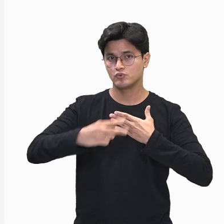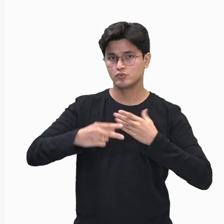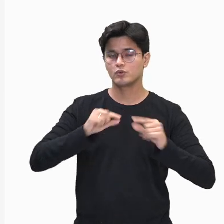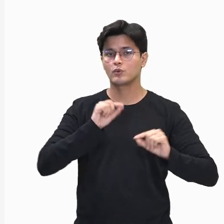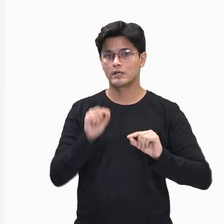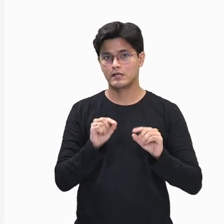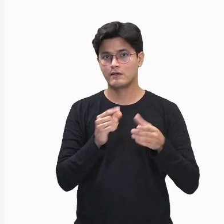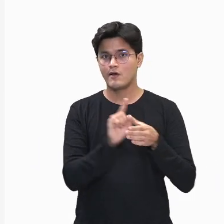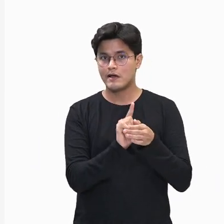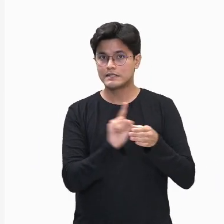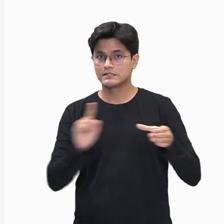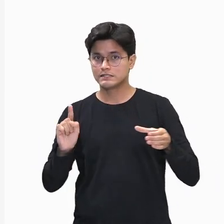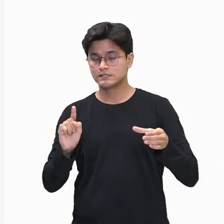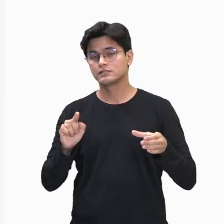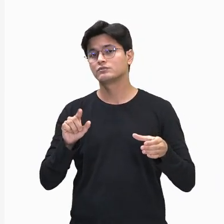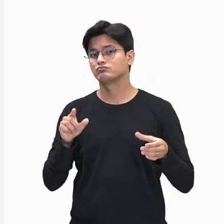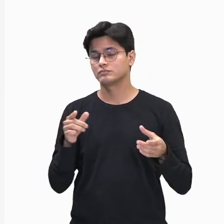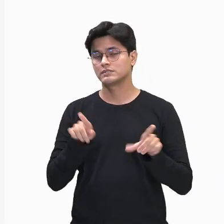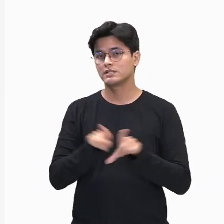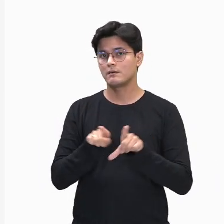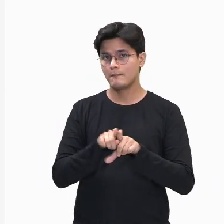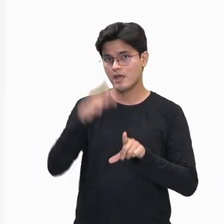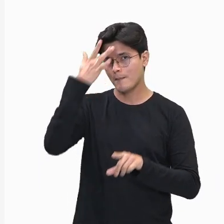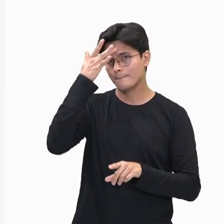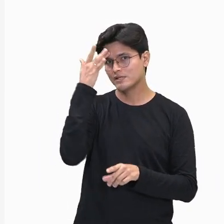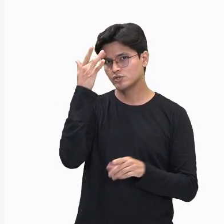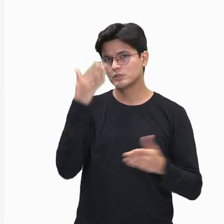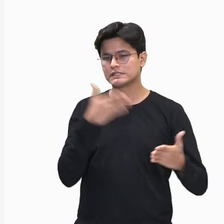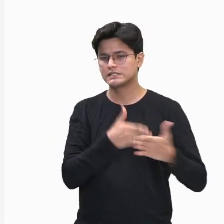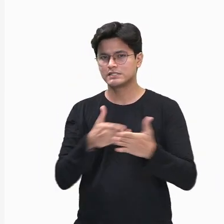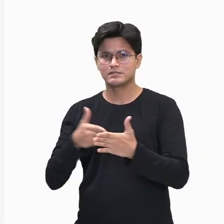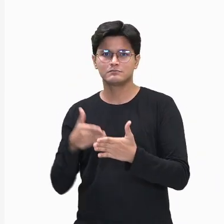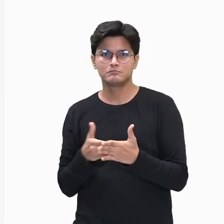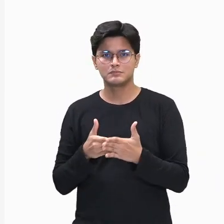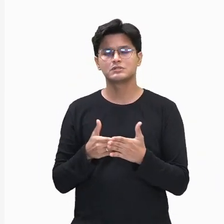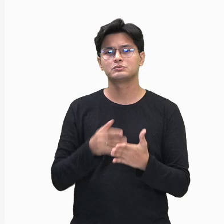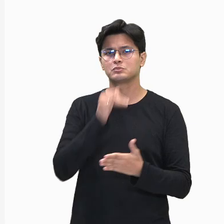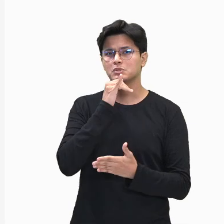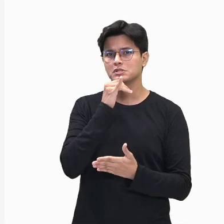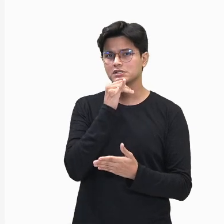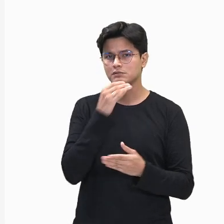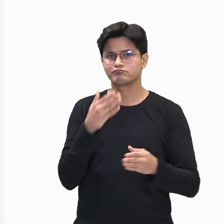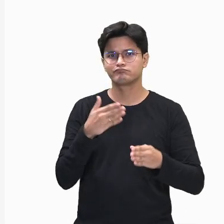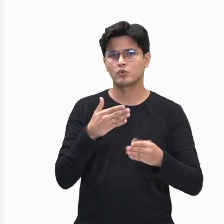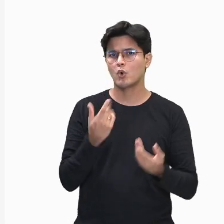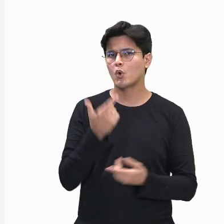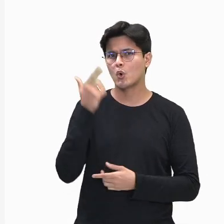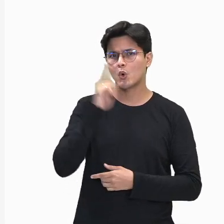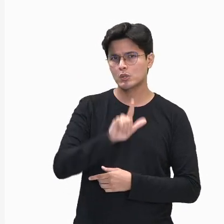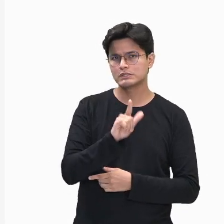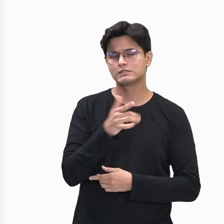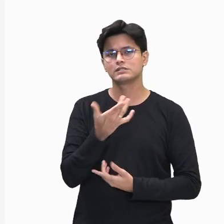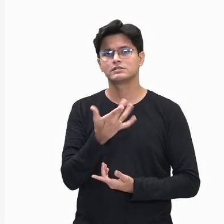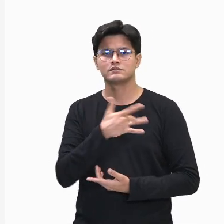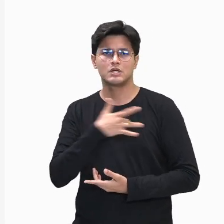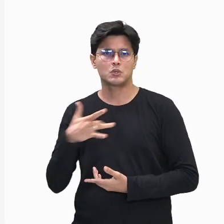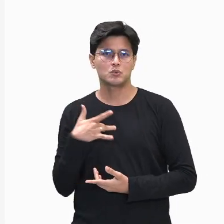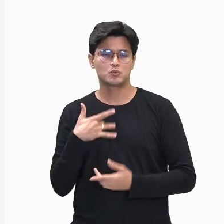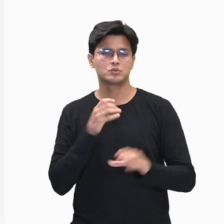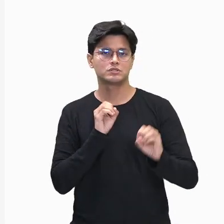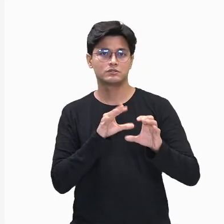limita o acesso de pessoas a oportunidades essenciais como a educação e saúde, e isso